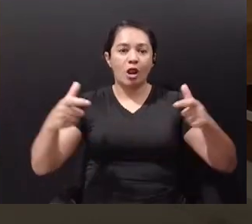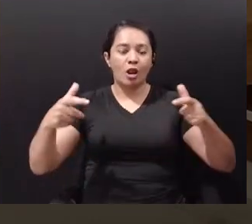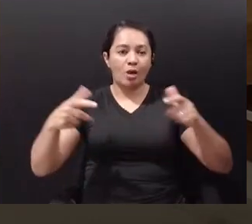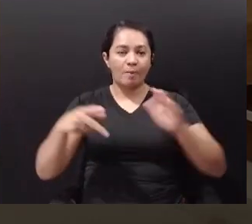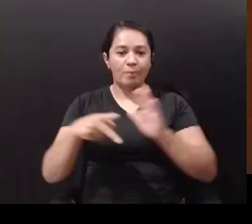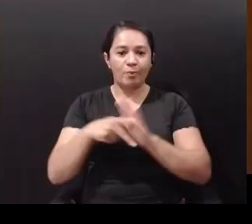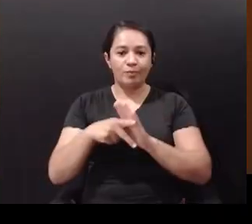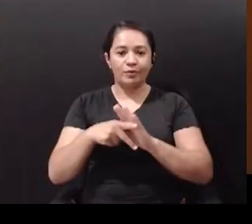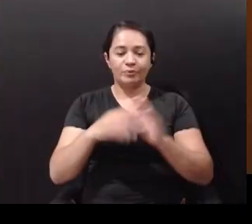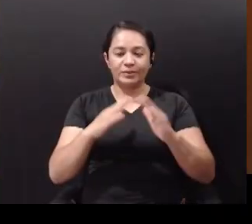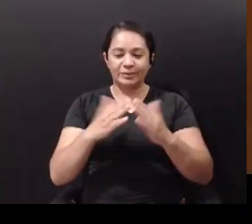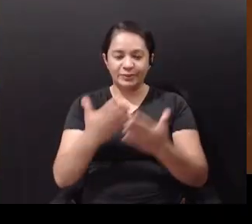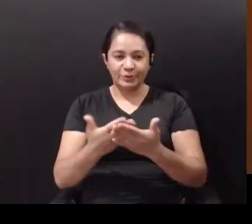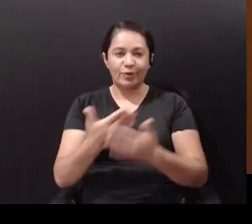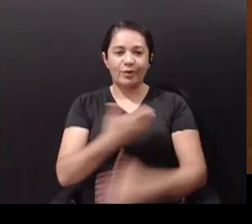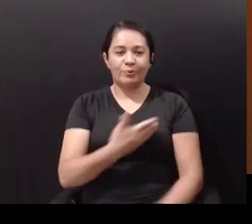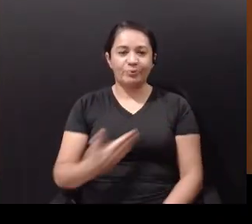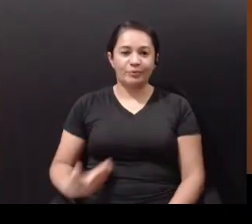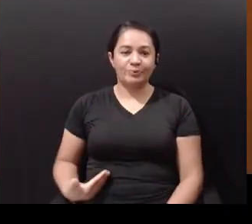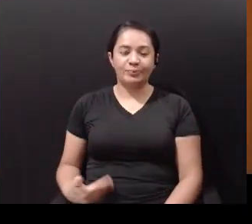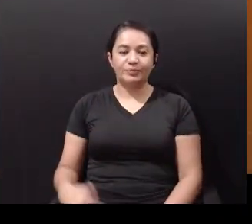escolas públicas.